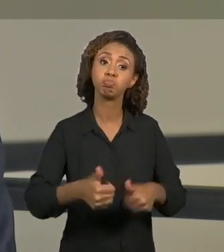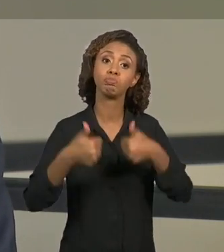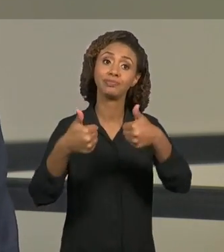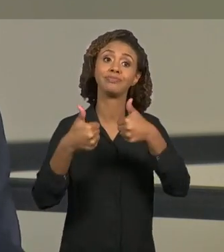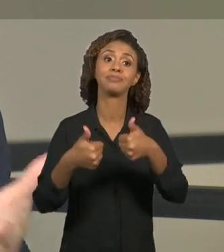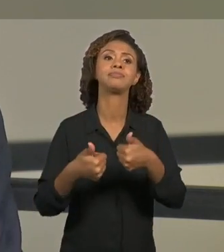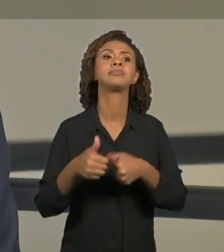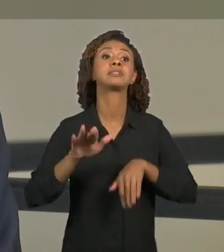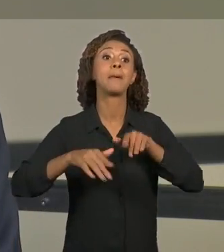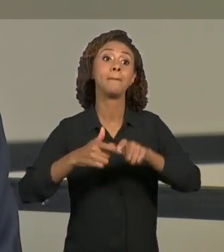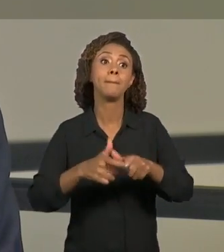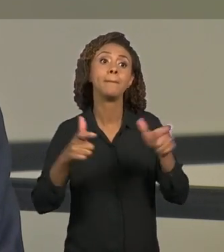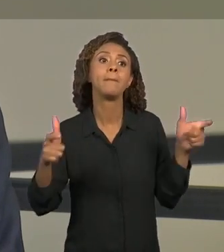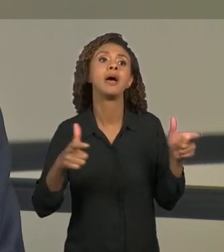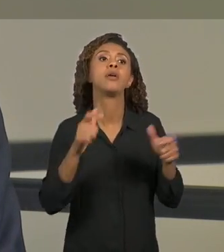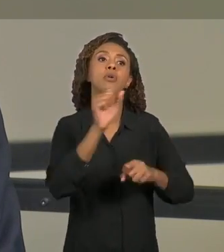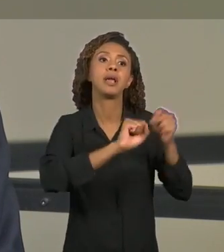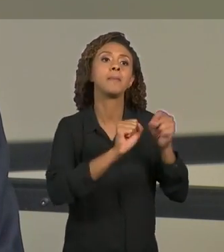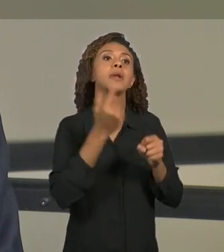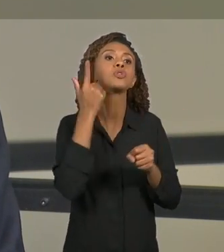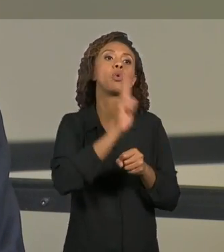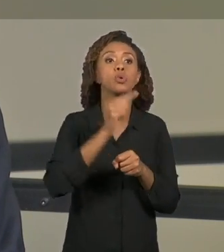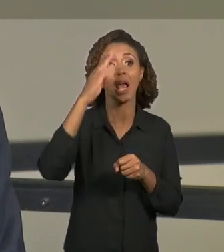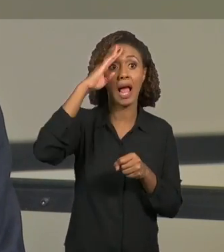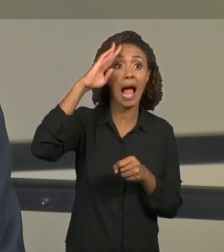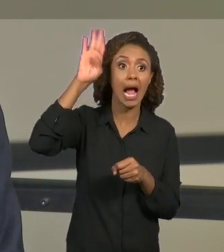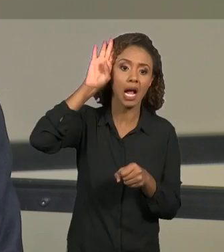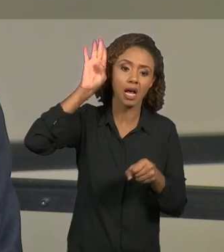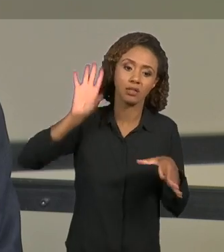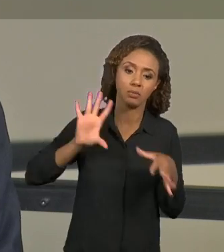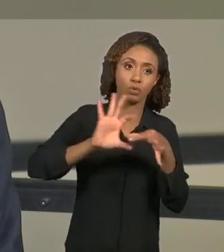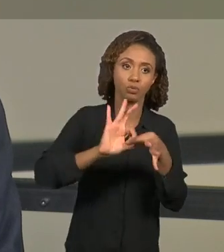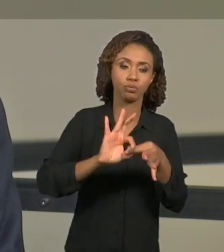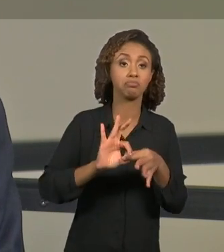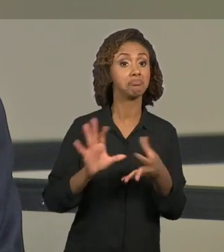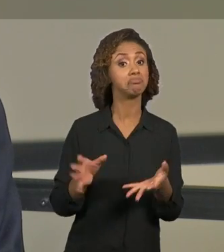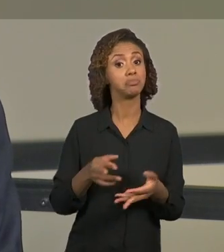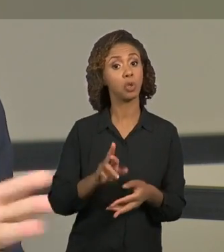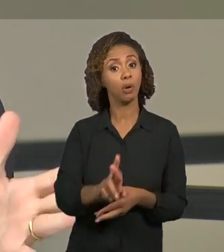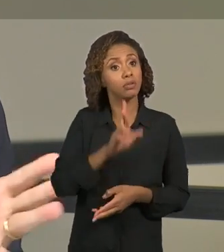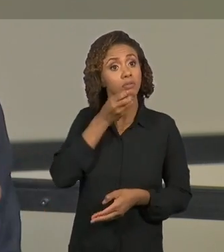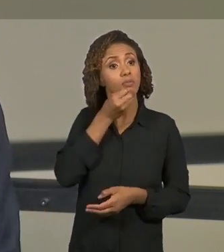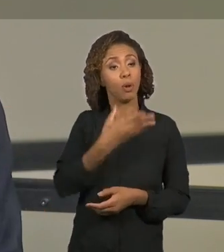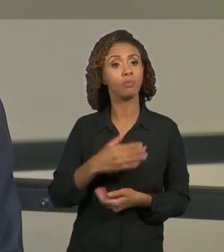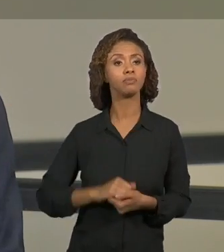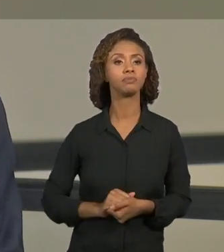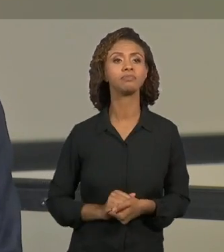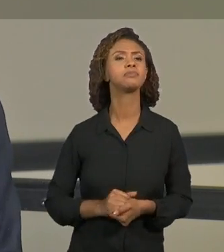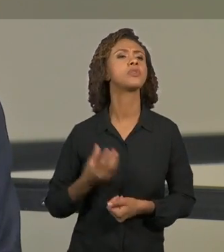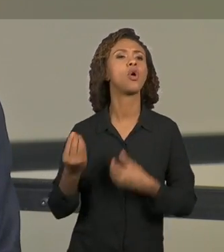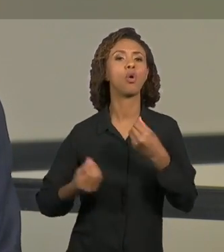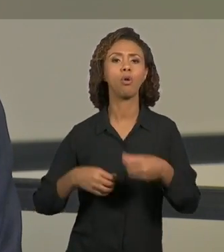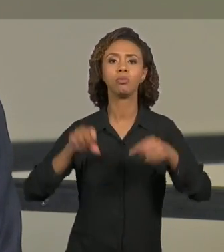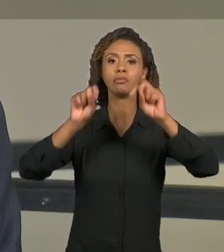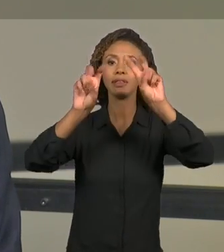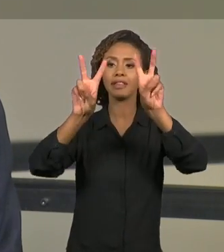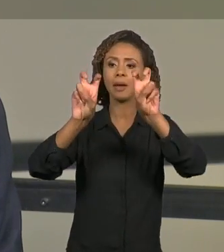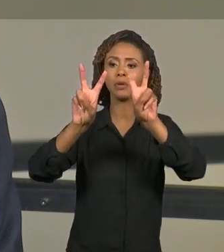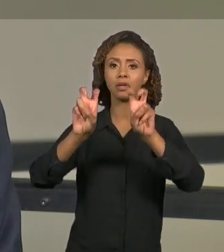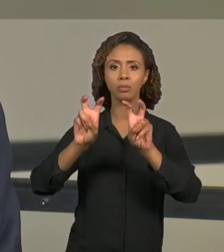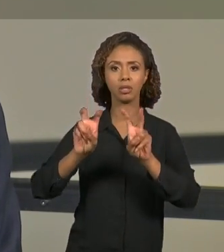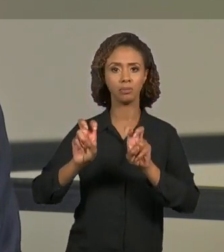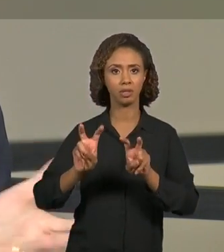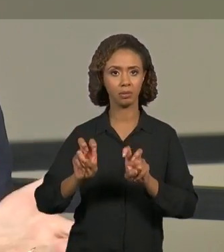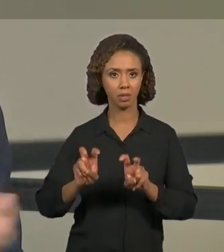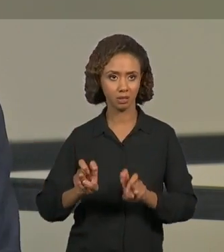academia né e tem bons resultados né então qual que seria ideia é cada tema será abordado individualmente né